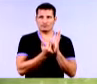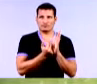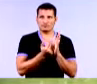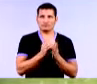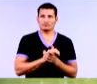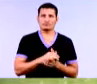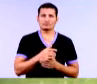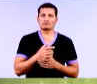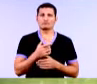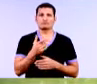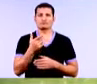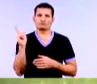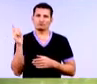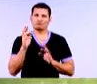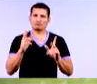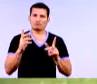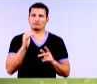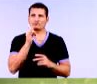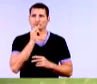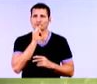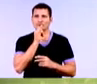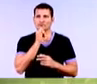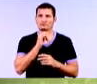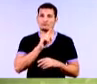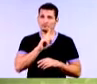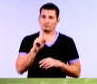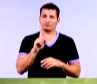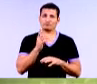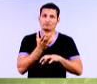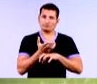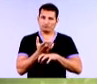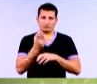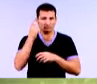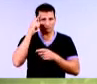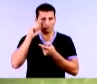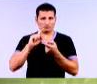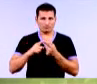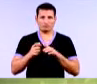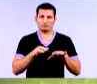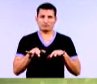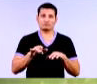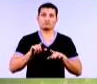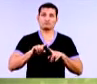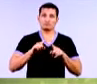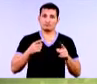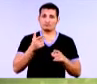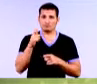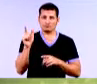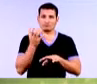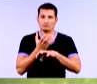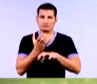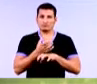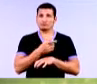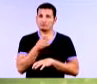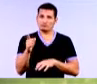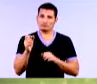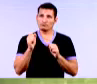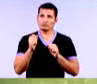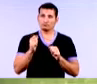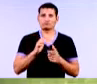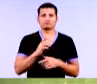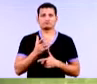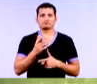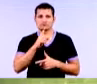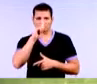outras formas. Por exemplo, não na disciplina de lógica de programação, mas em outras disciplinas, vocês vão ter condições de criar